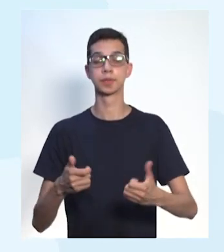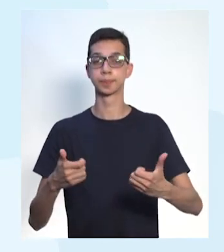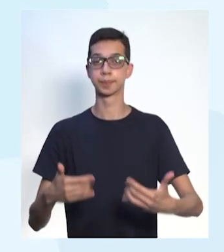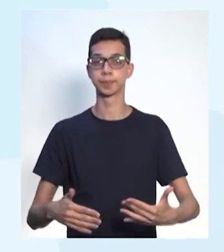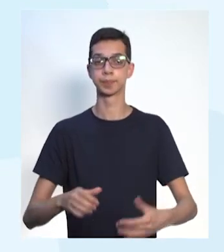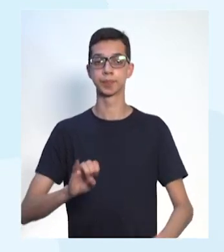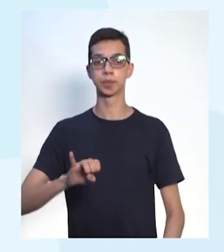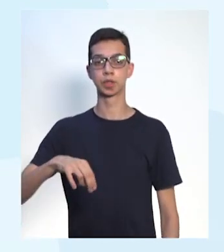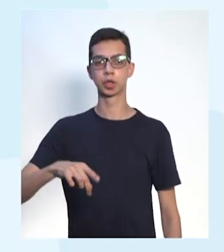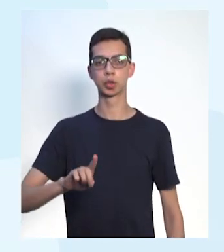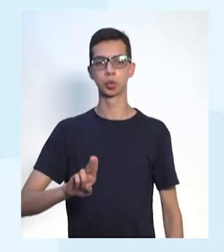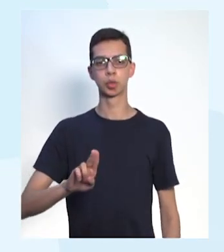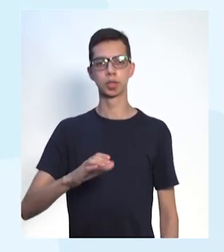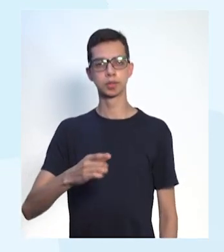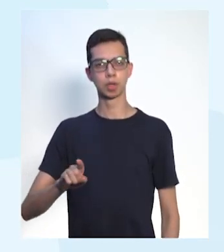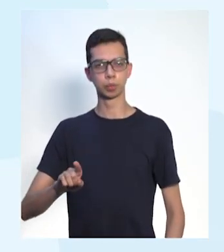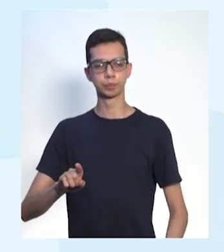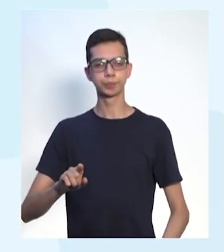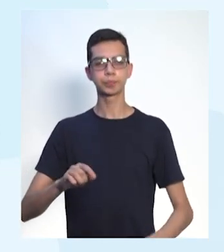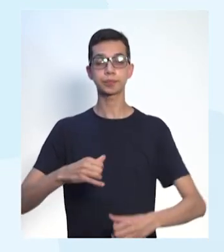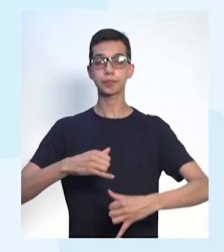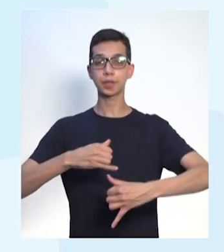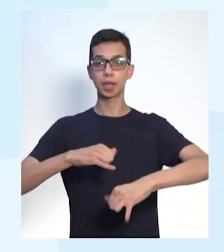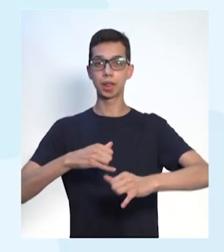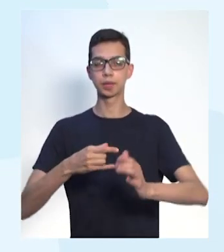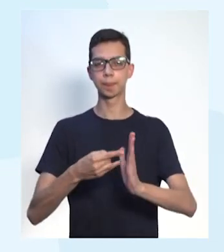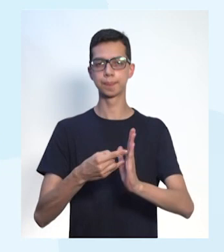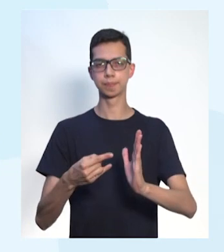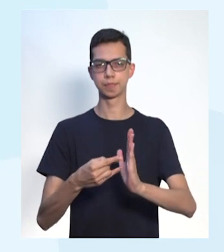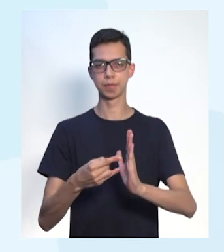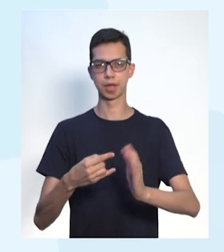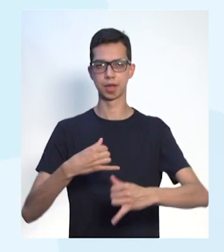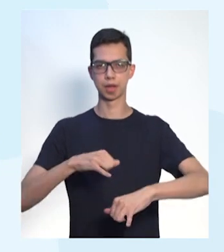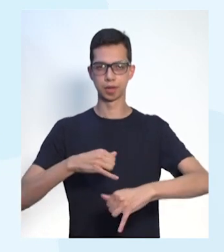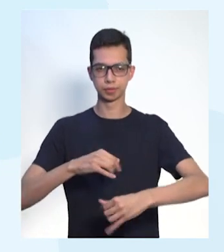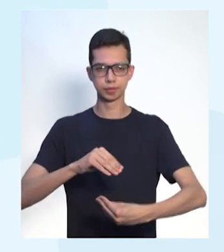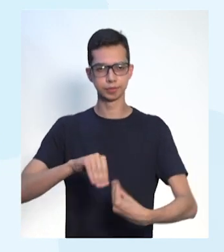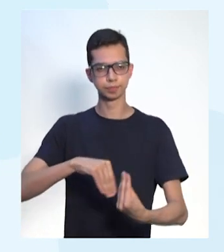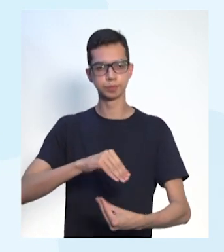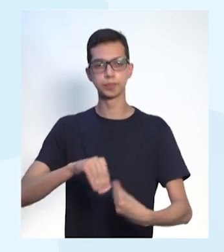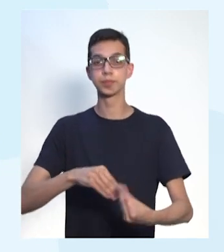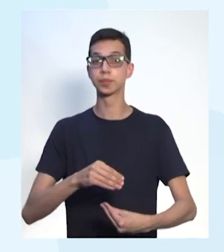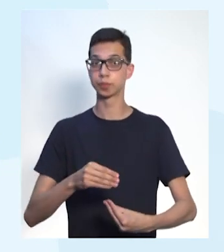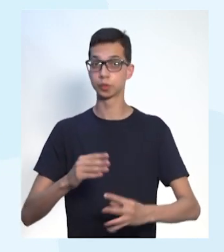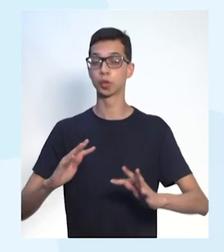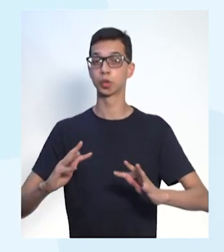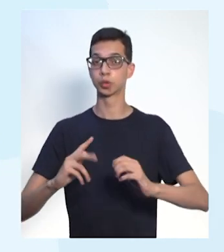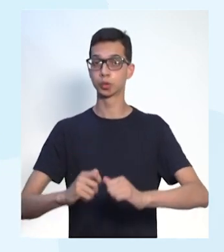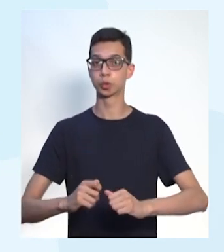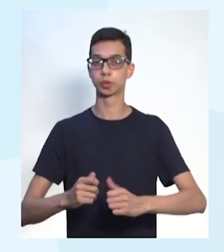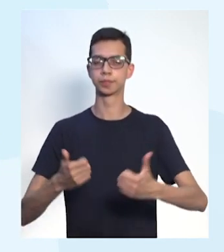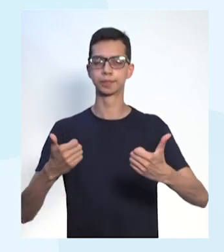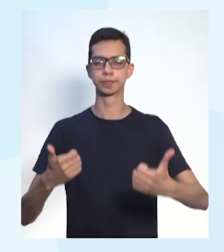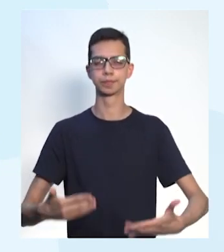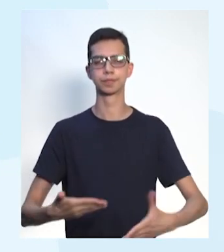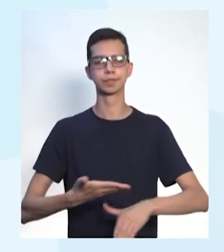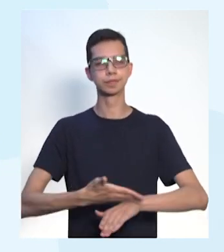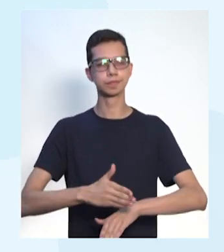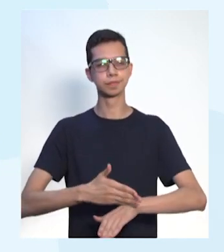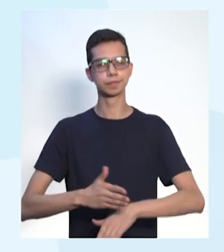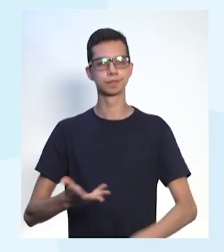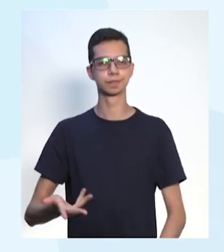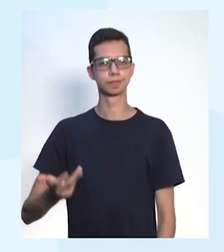indução eletromagnética e fluxo magnético. Tudo isso nesta habilidade aí para explicar o